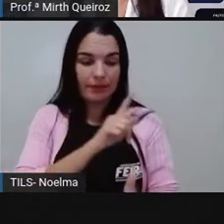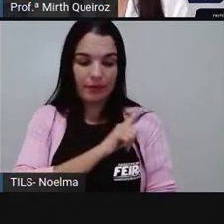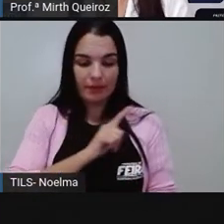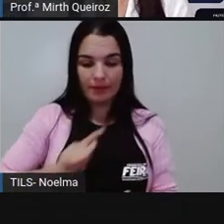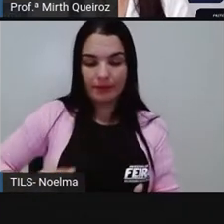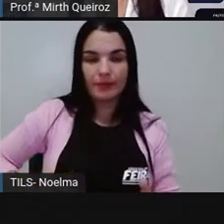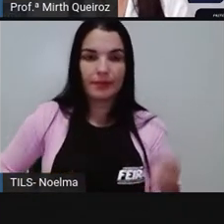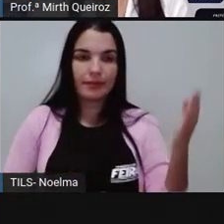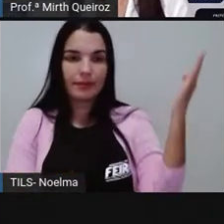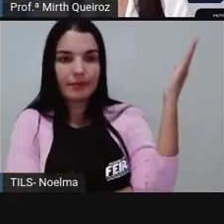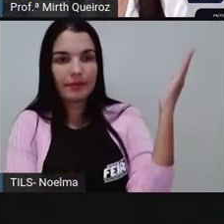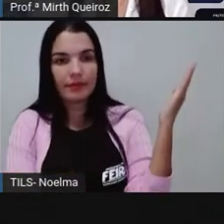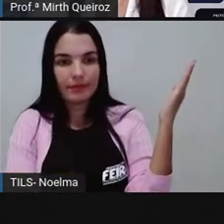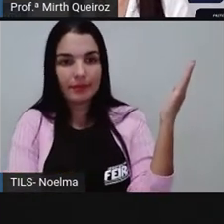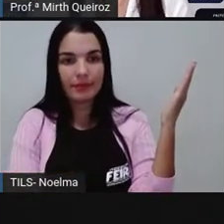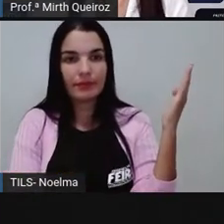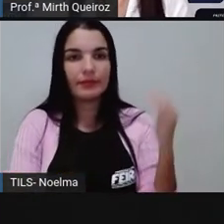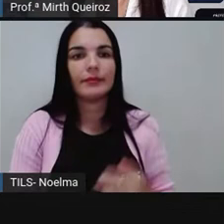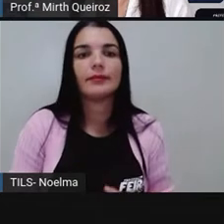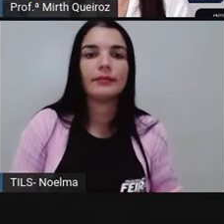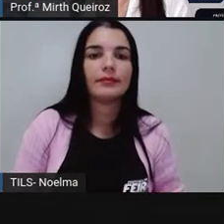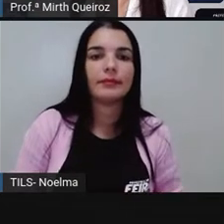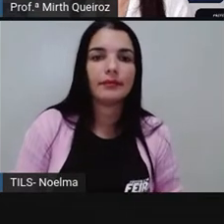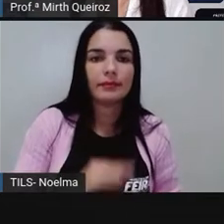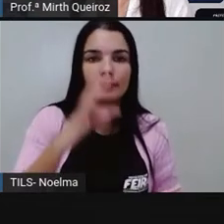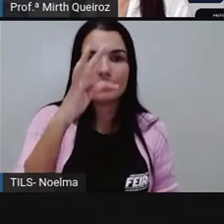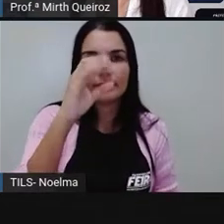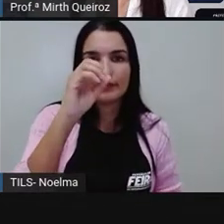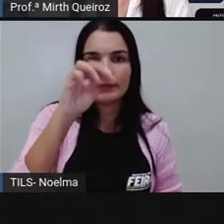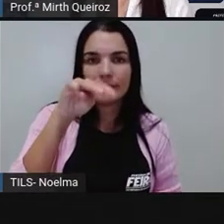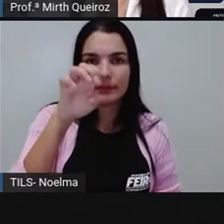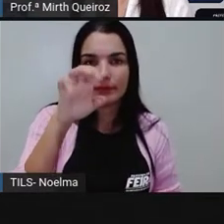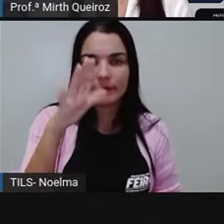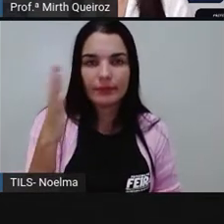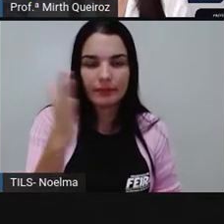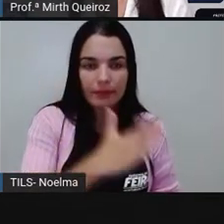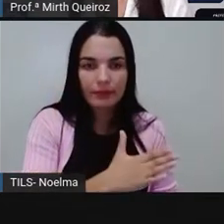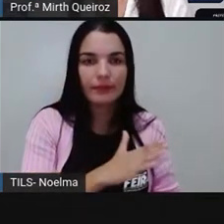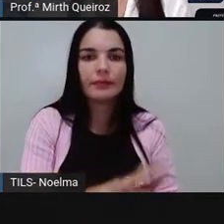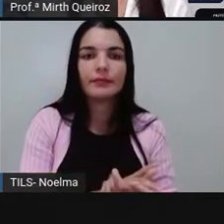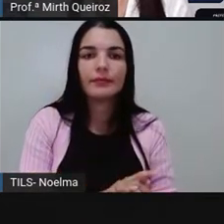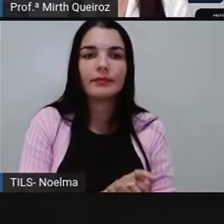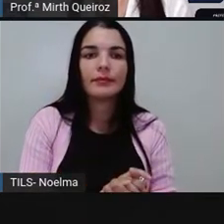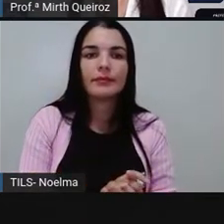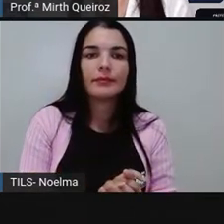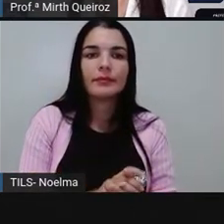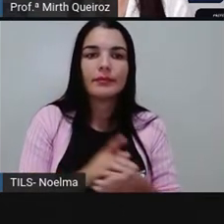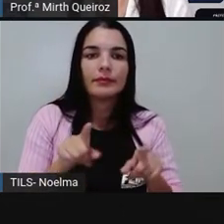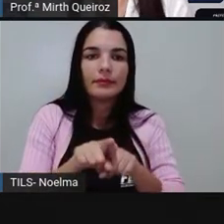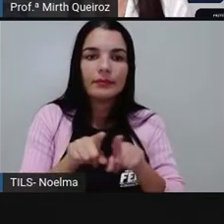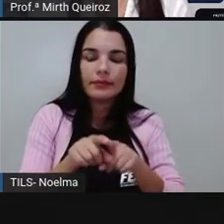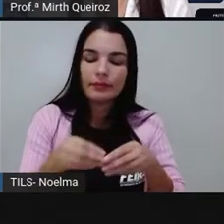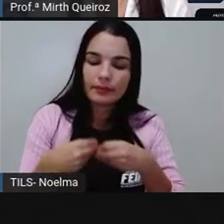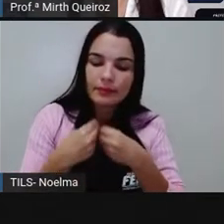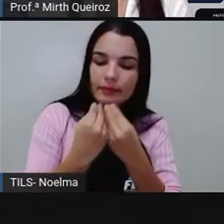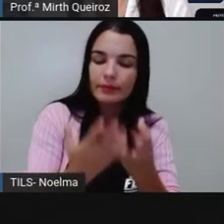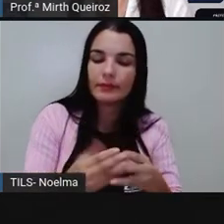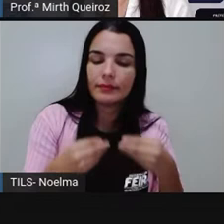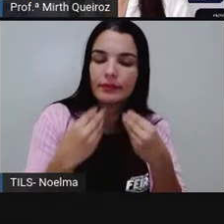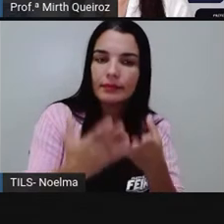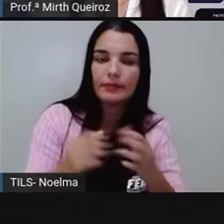governadores, né? No caso do governo geral. Foram Tomé de Souza, que incentivou o açúcar, né? Com a